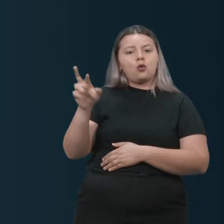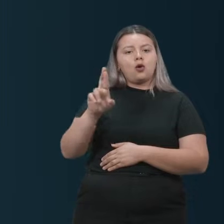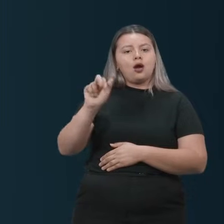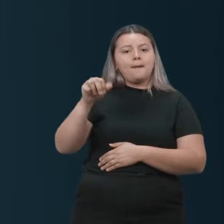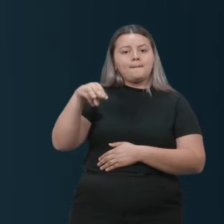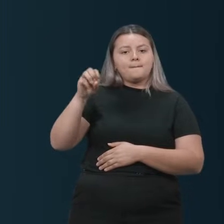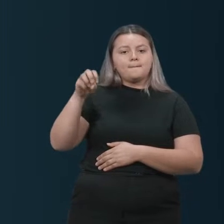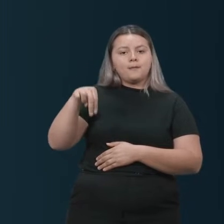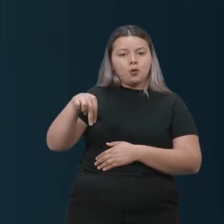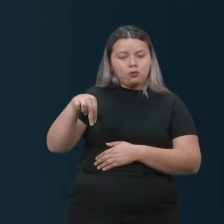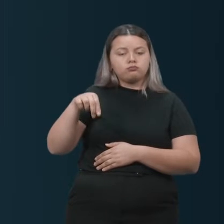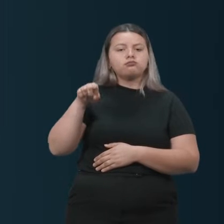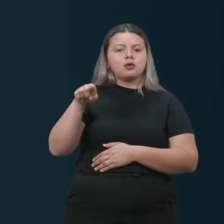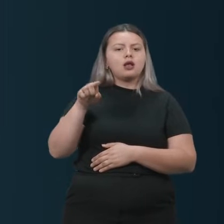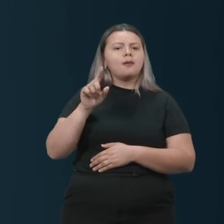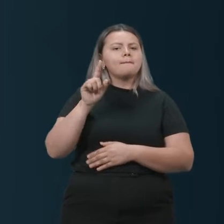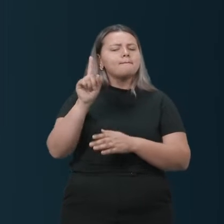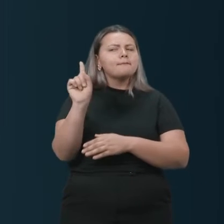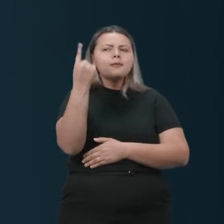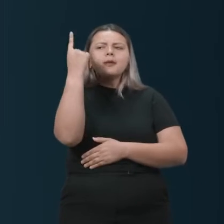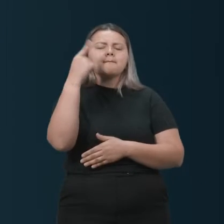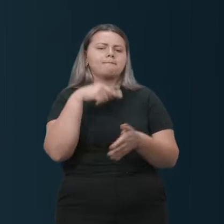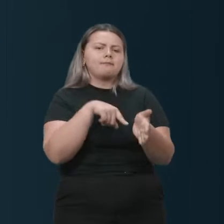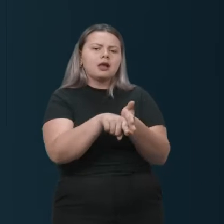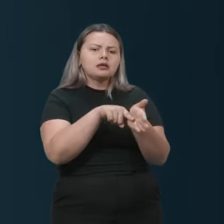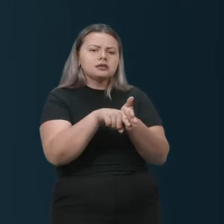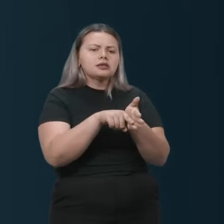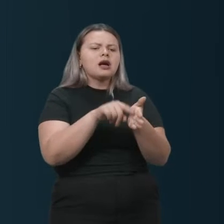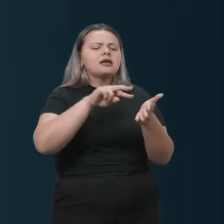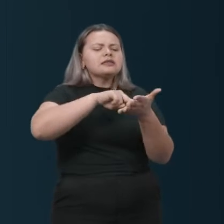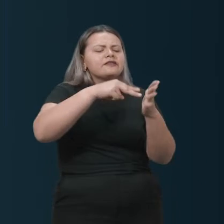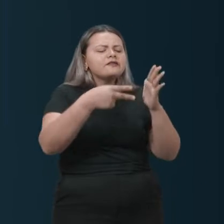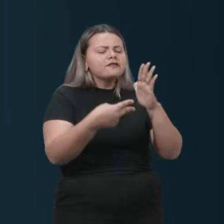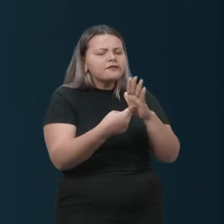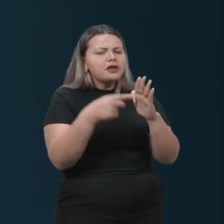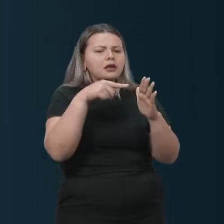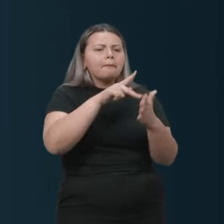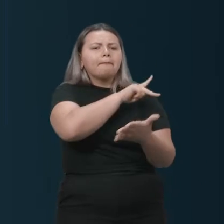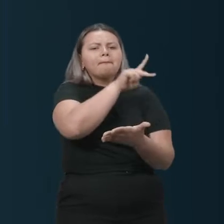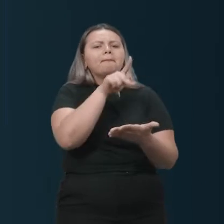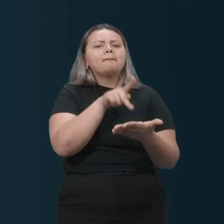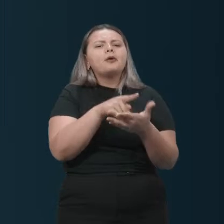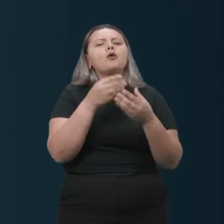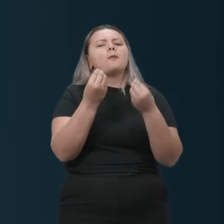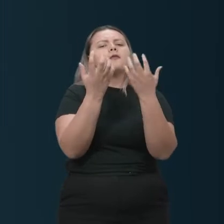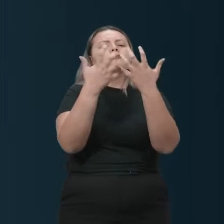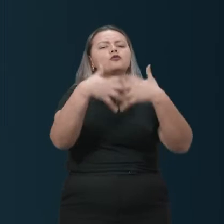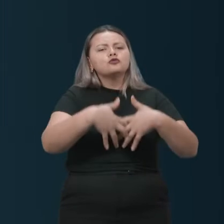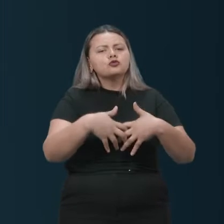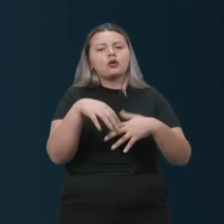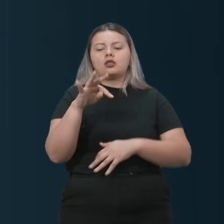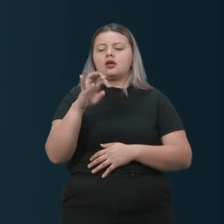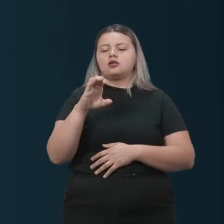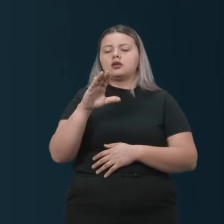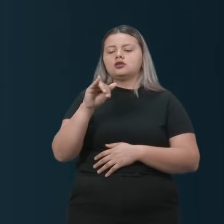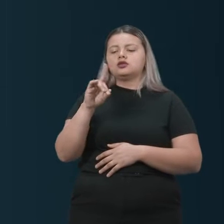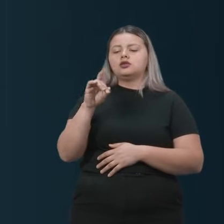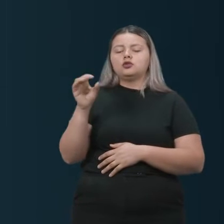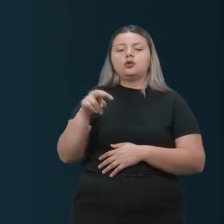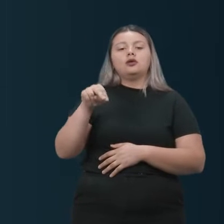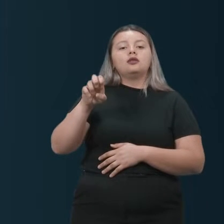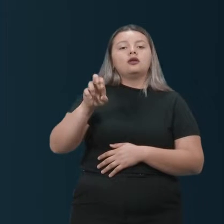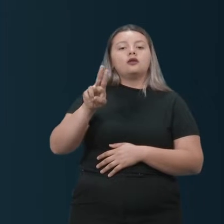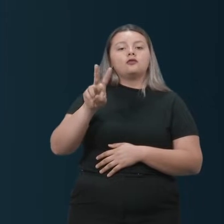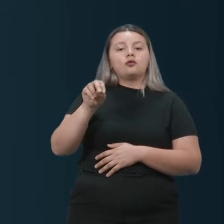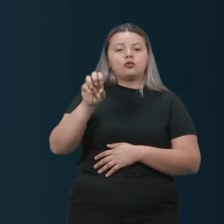primeiro pesquisador que caracterizou a morfologia das células do tecido nervoso. Então, a gente